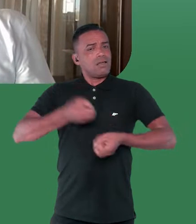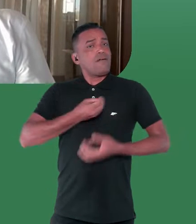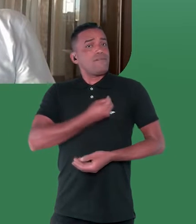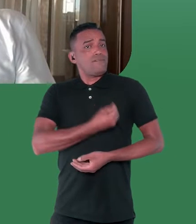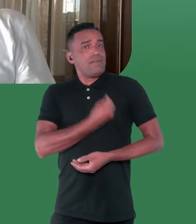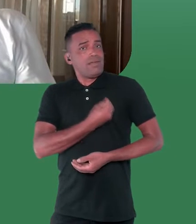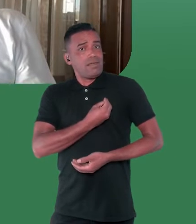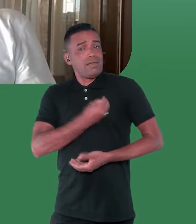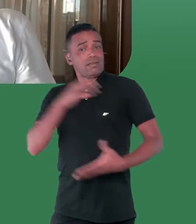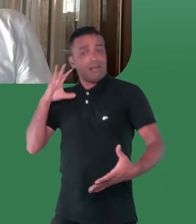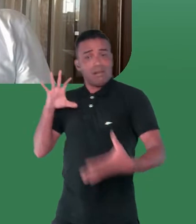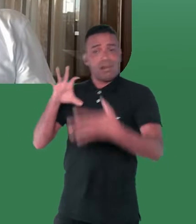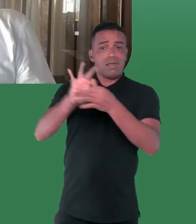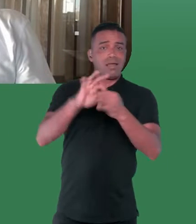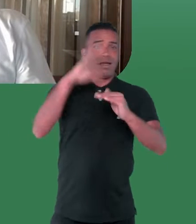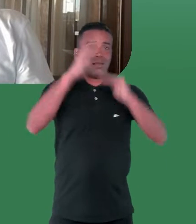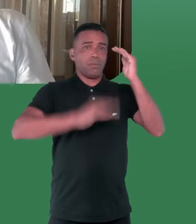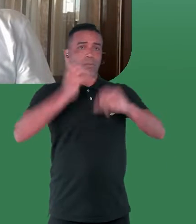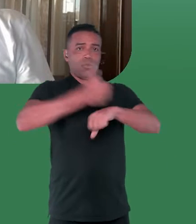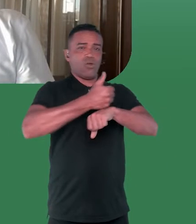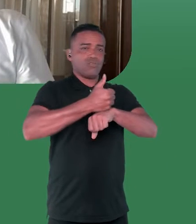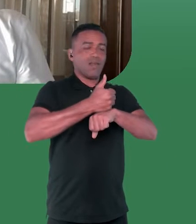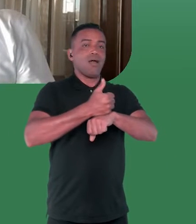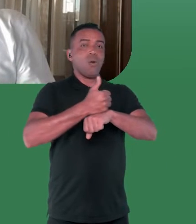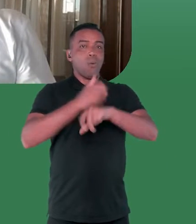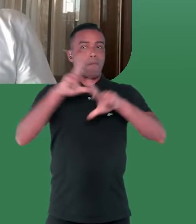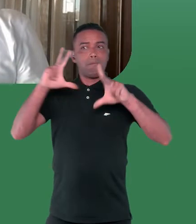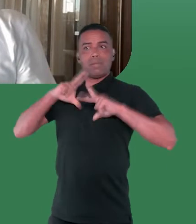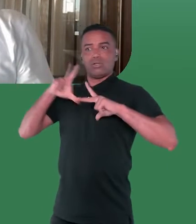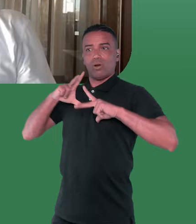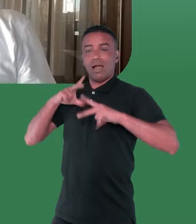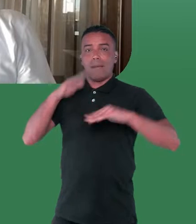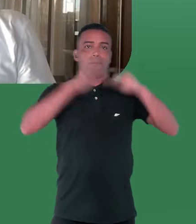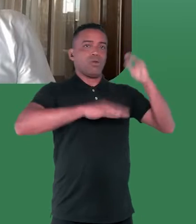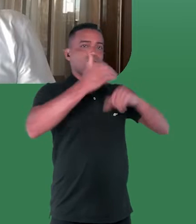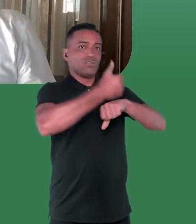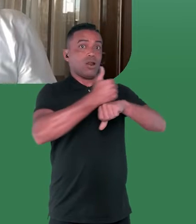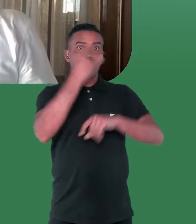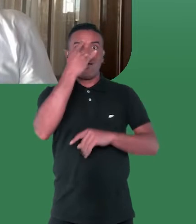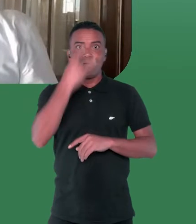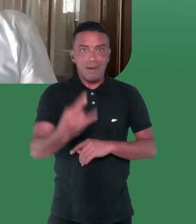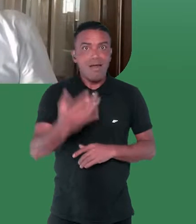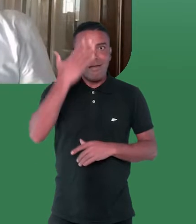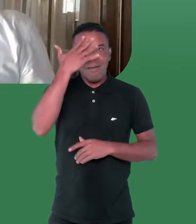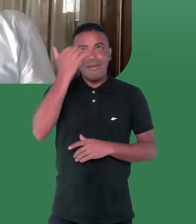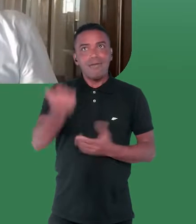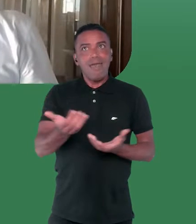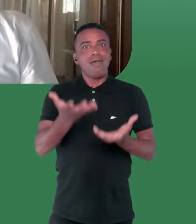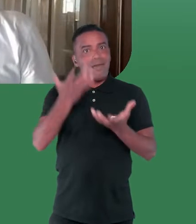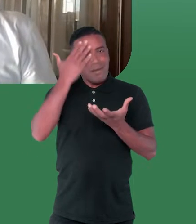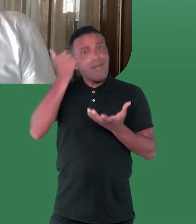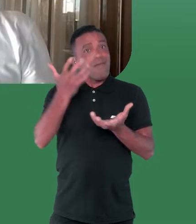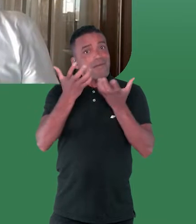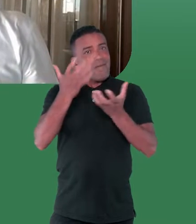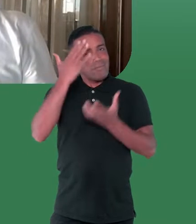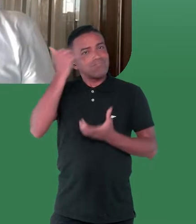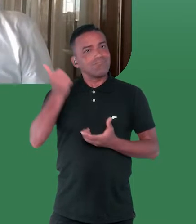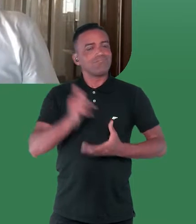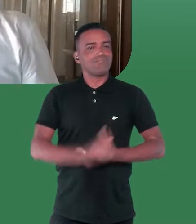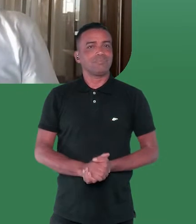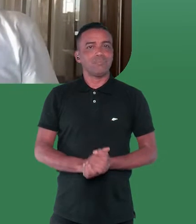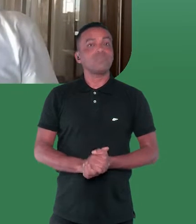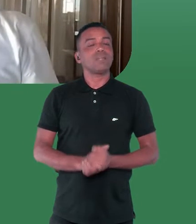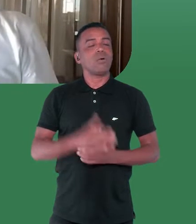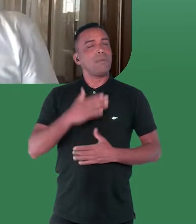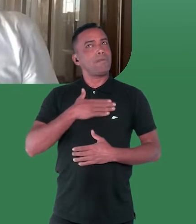pessoal junto ali com o profissional, É, de uma forma que atrai a gente, que a gente quer saber mesmo, né, como é que é. funciona. Essa é